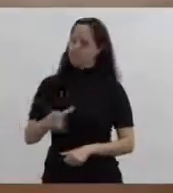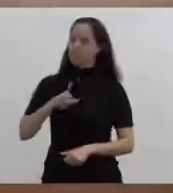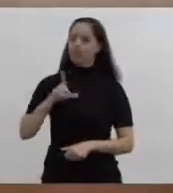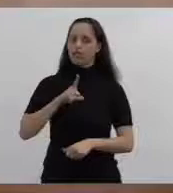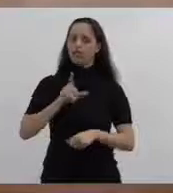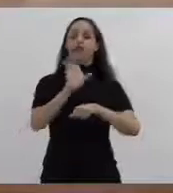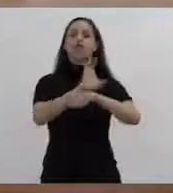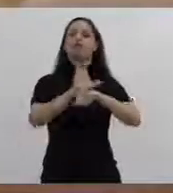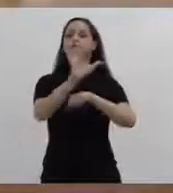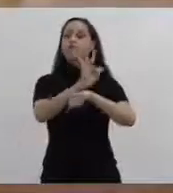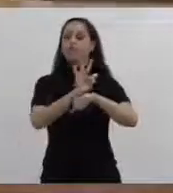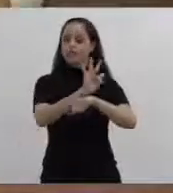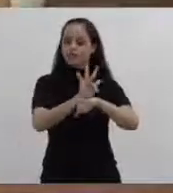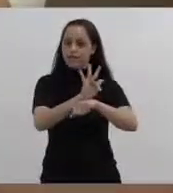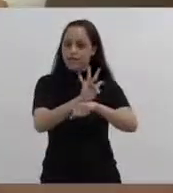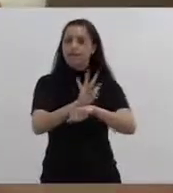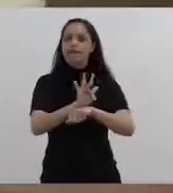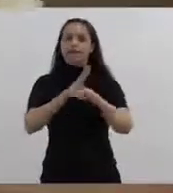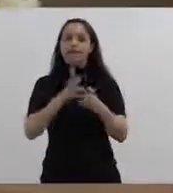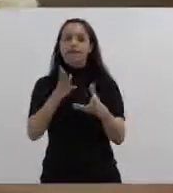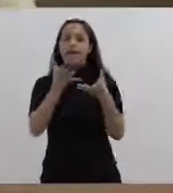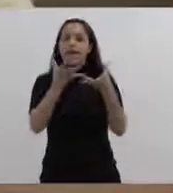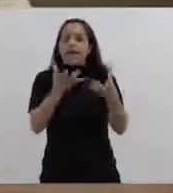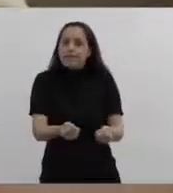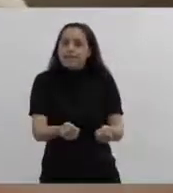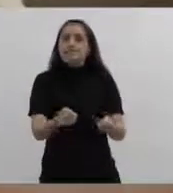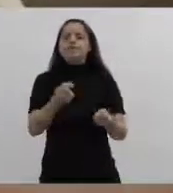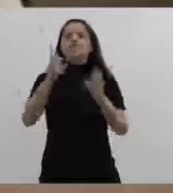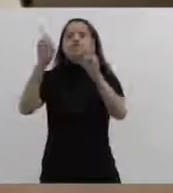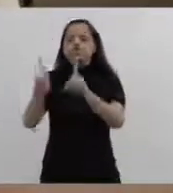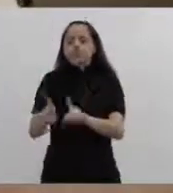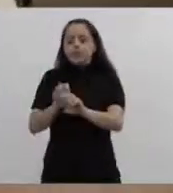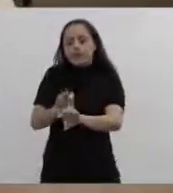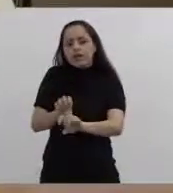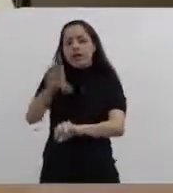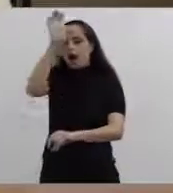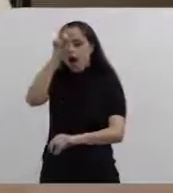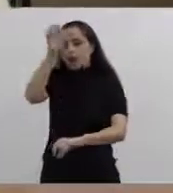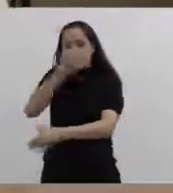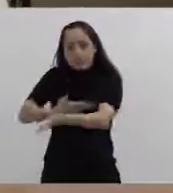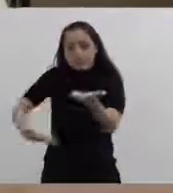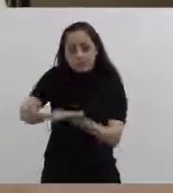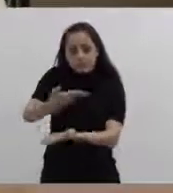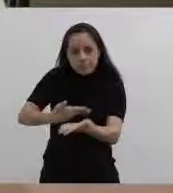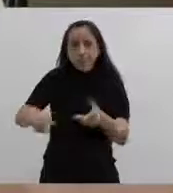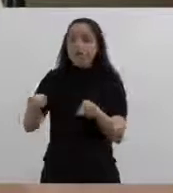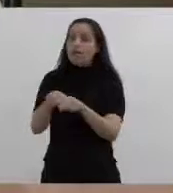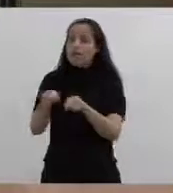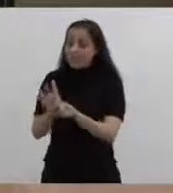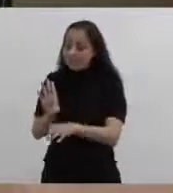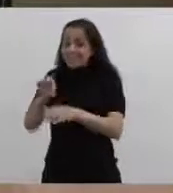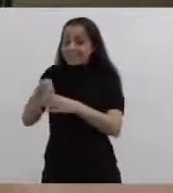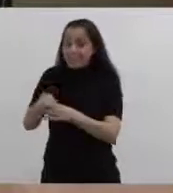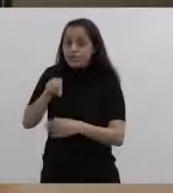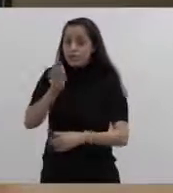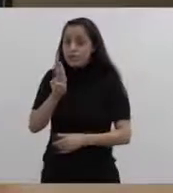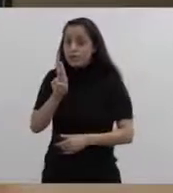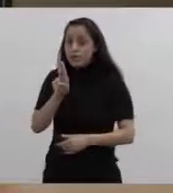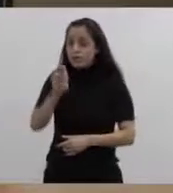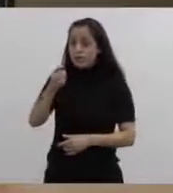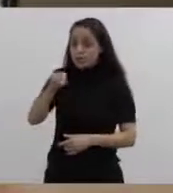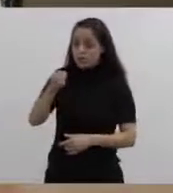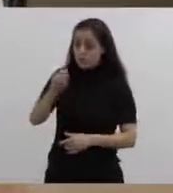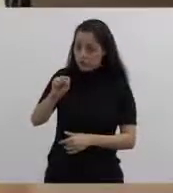em sua Constituição o reconhecimento do direito a ensinar e a aprender. E depois, a cidade, em particular, que tem